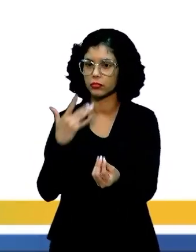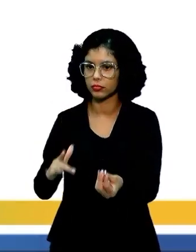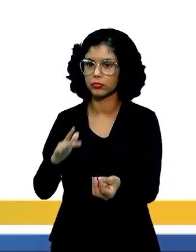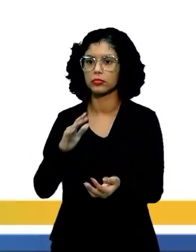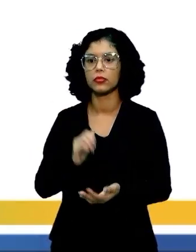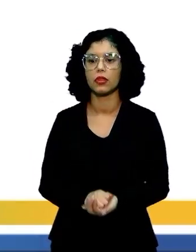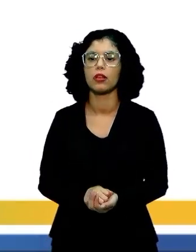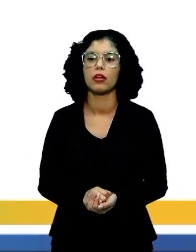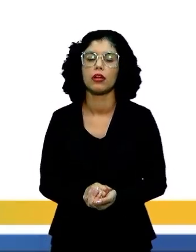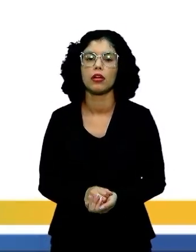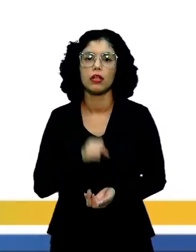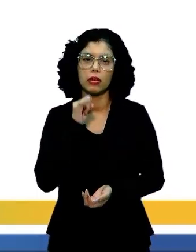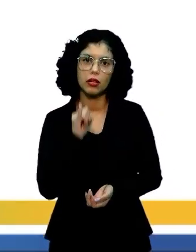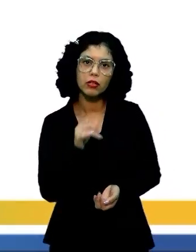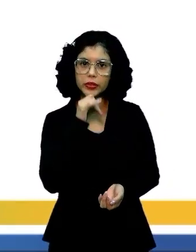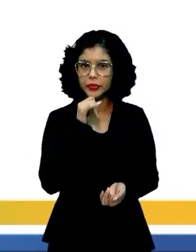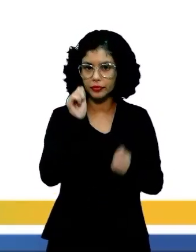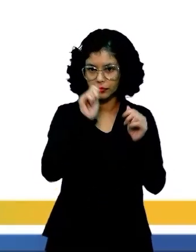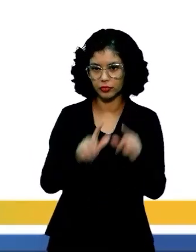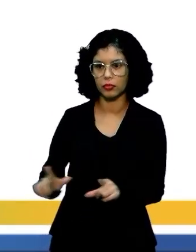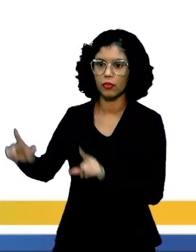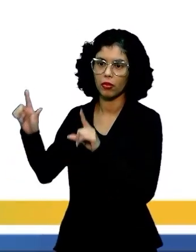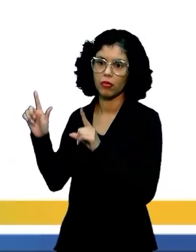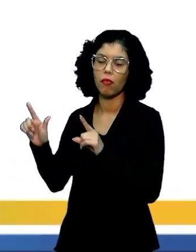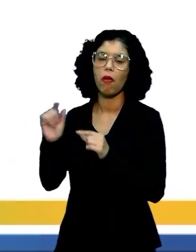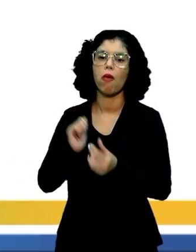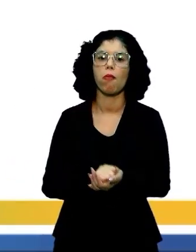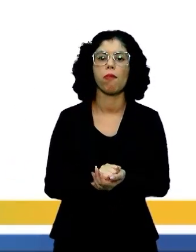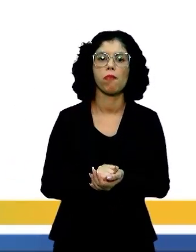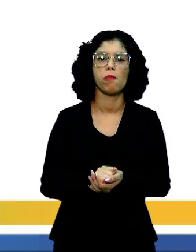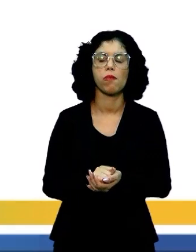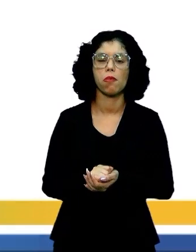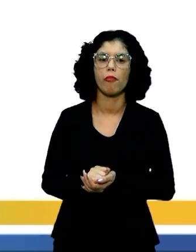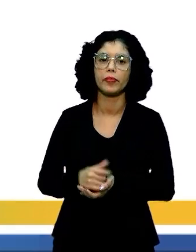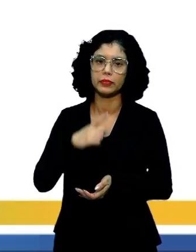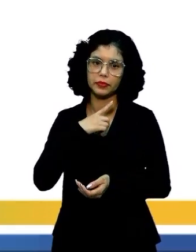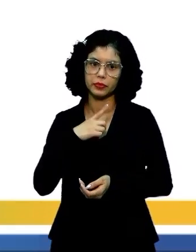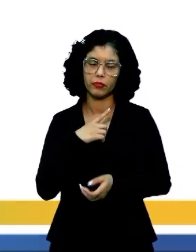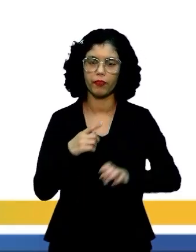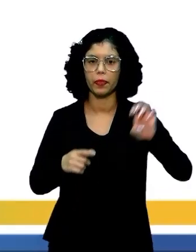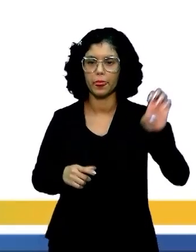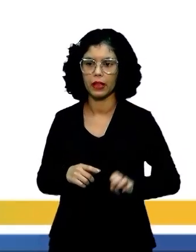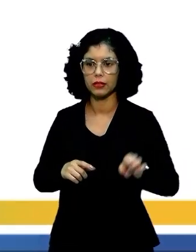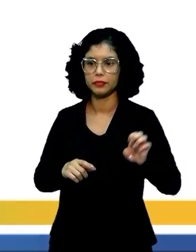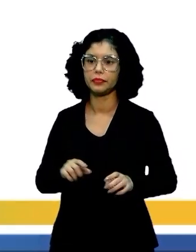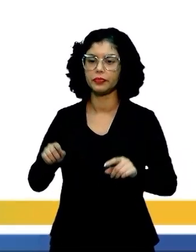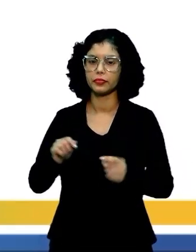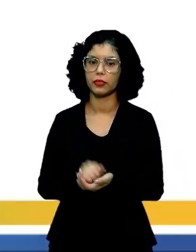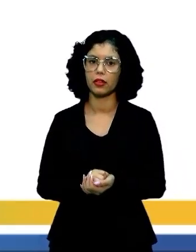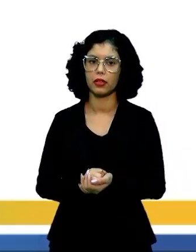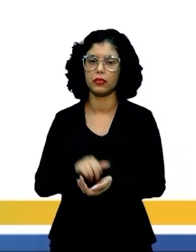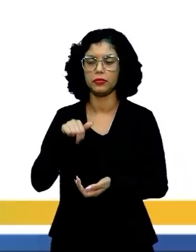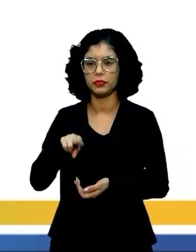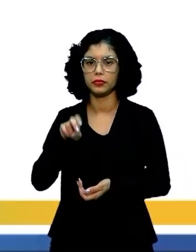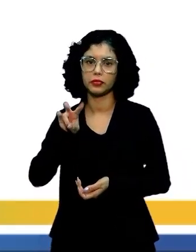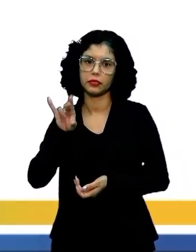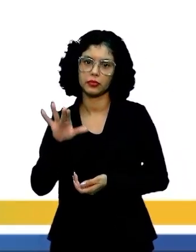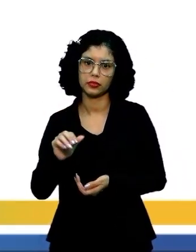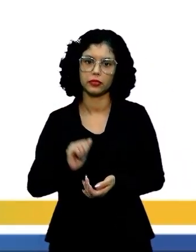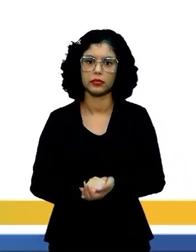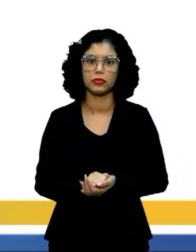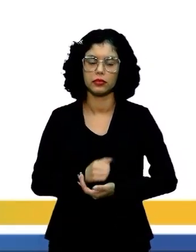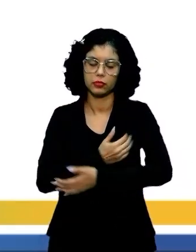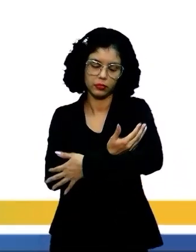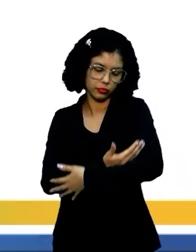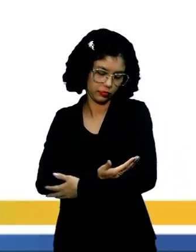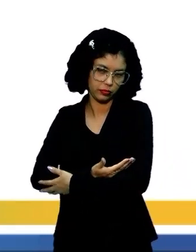quer dizer, se aí na tela de vocês, do lado esquerdo, eu tenho o Neves e a Clara com